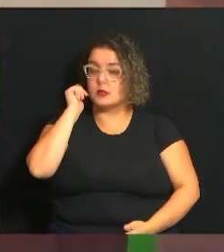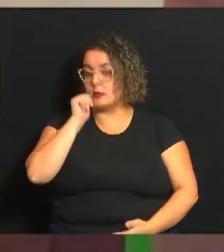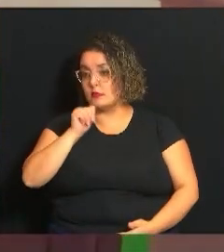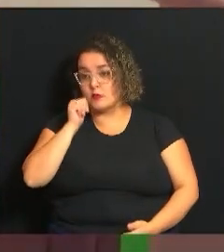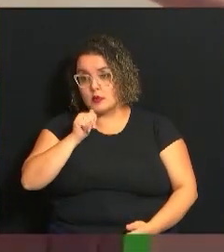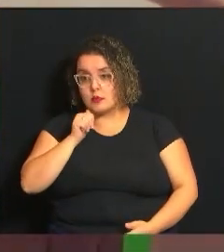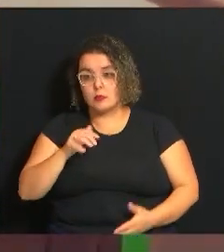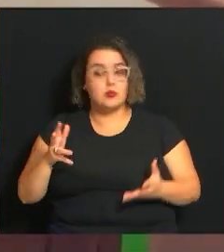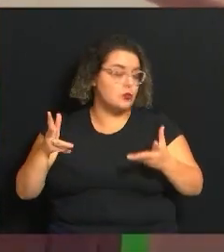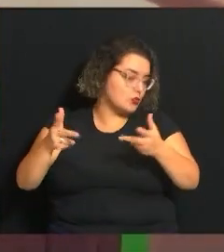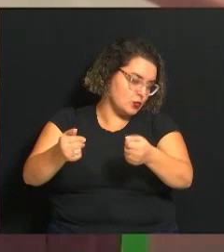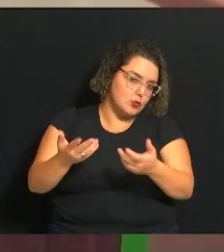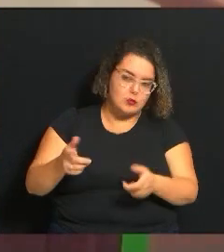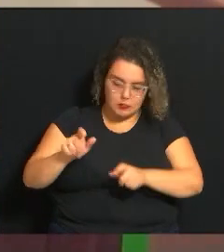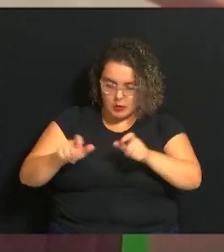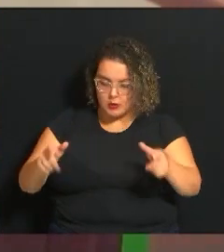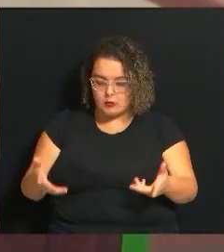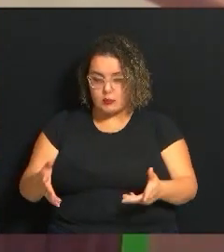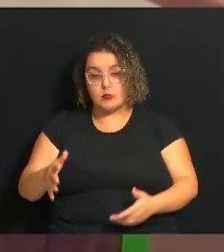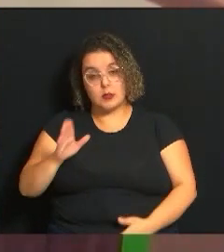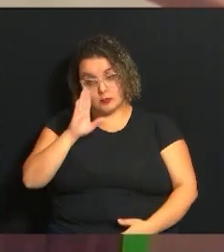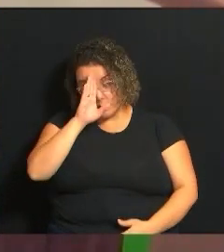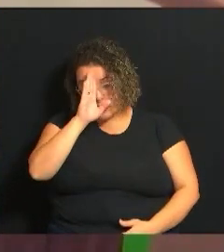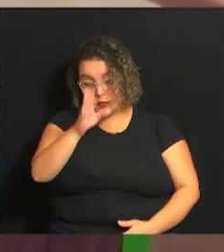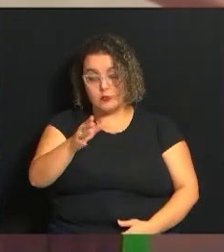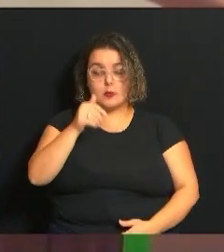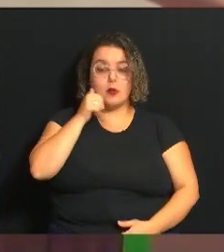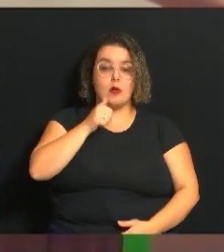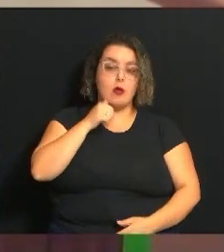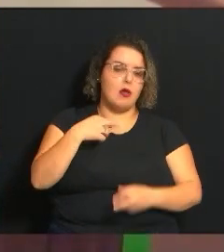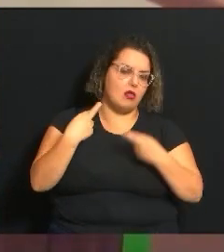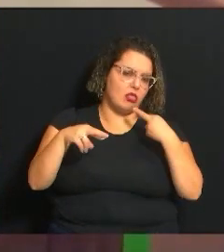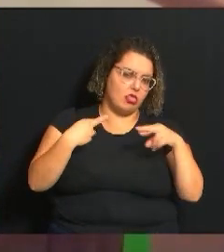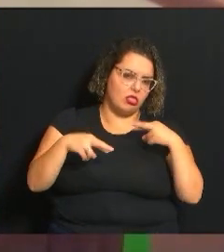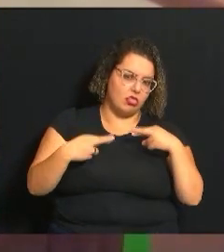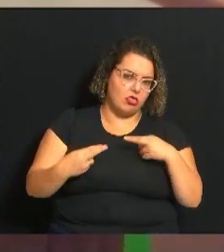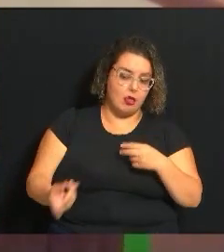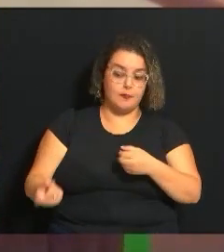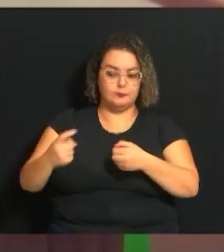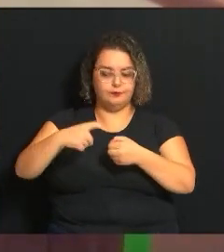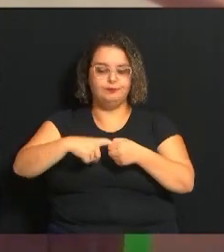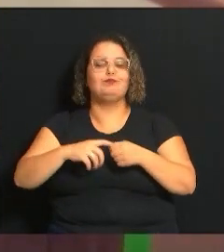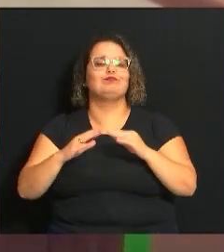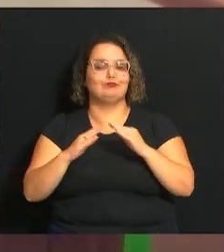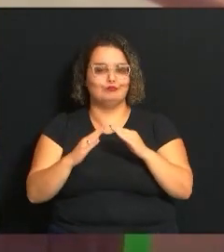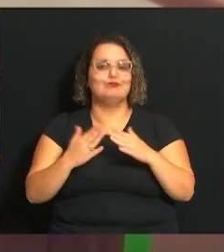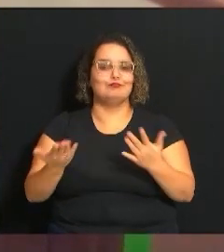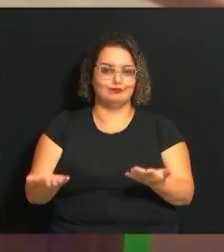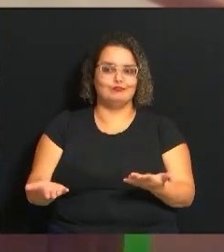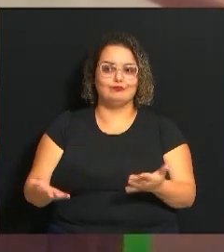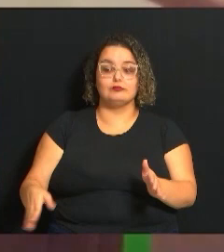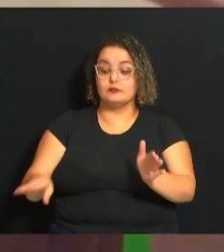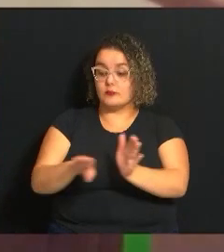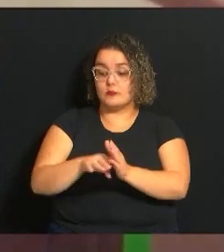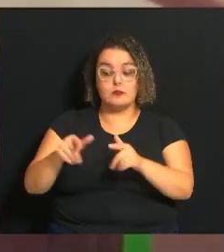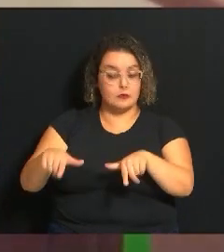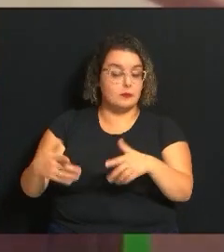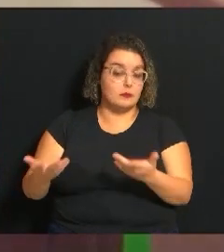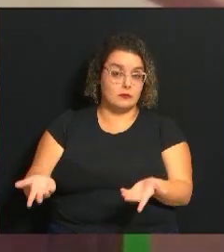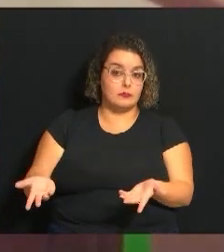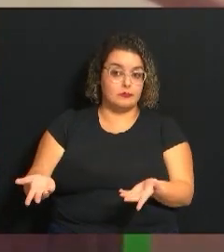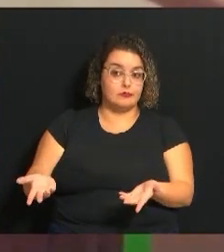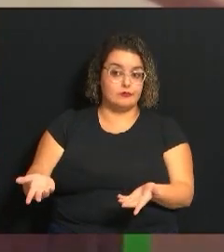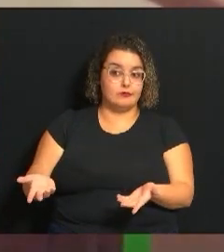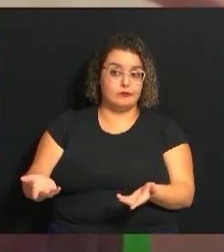modo geral, muitas pessoas, mas principalmente as mulheres, reclamam do retorno para casa, né? Muitas vezes chegam ali, descem